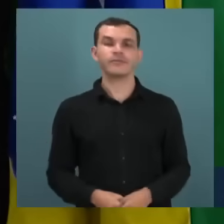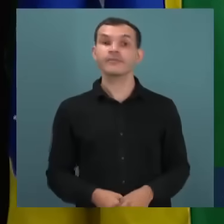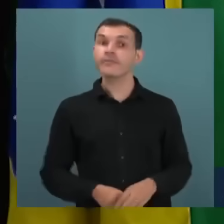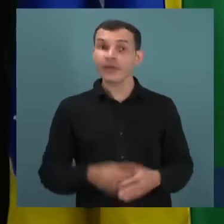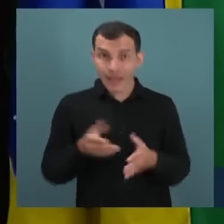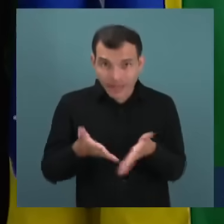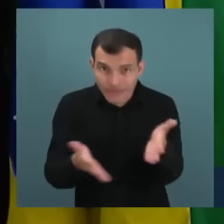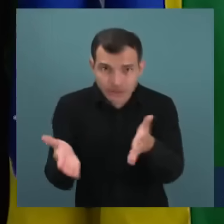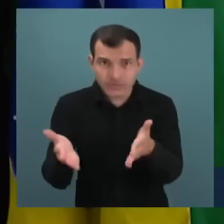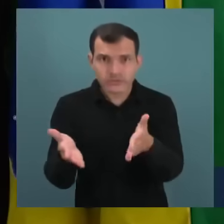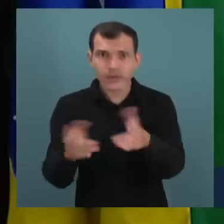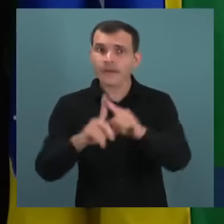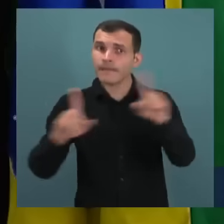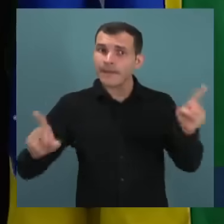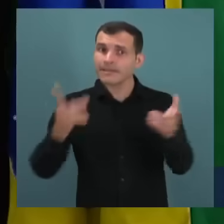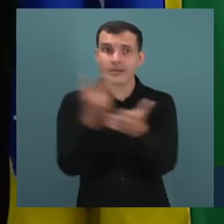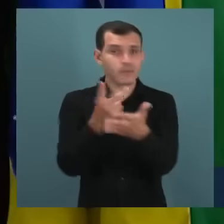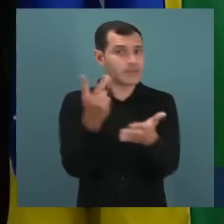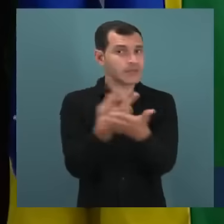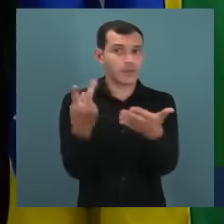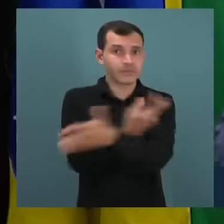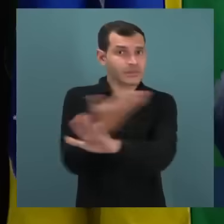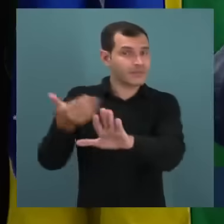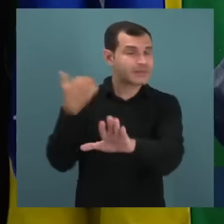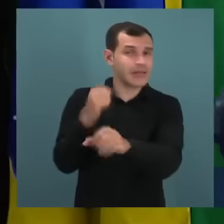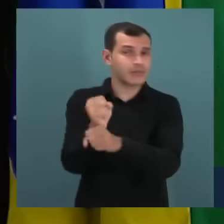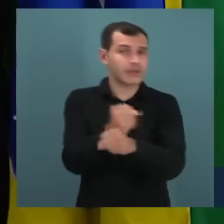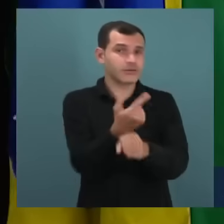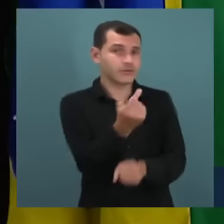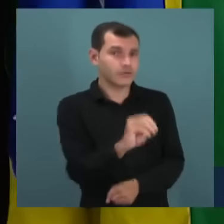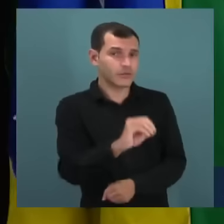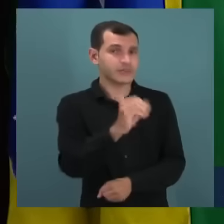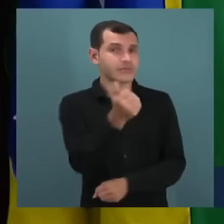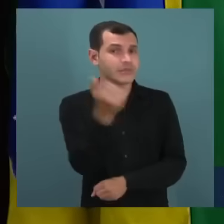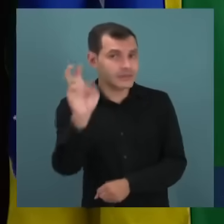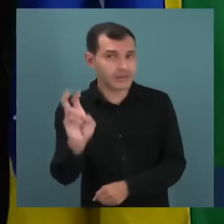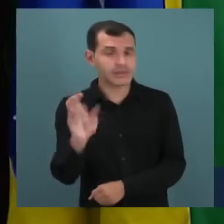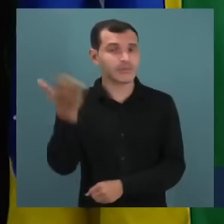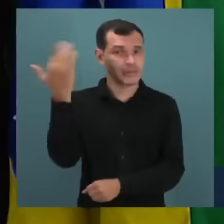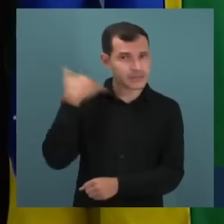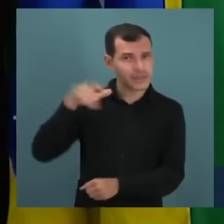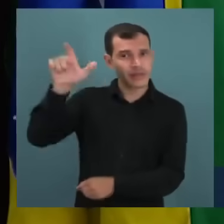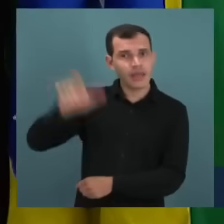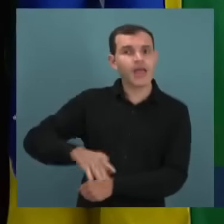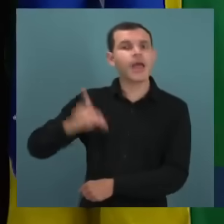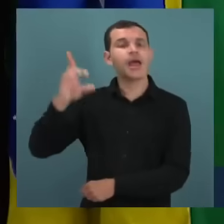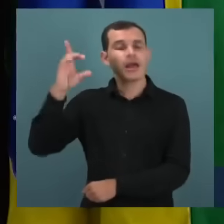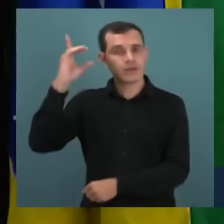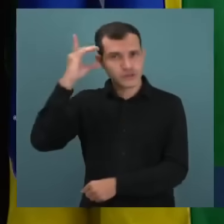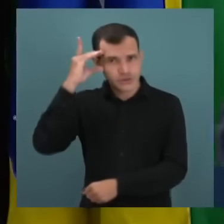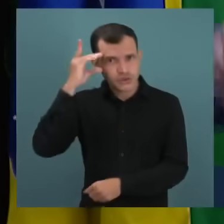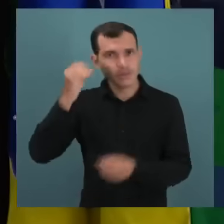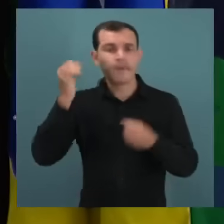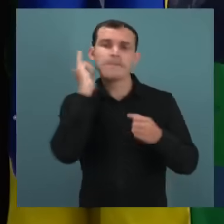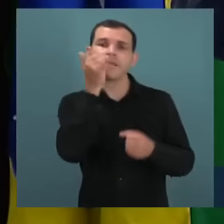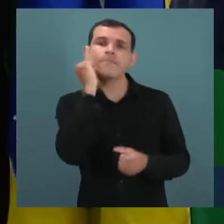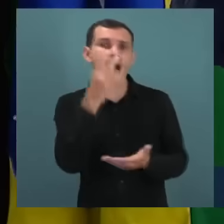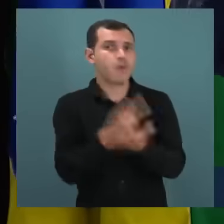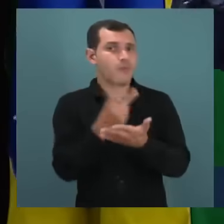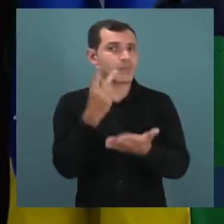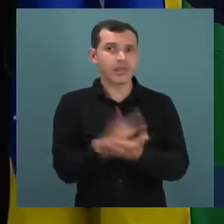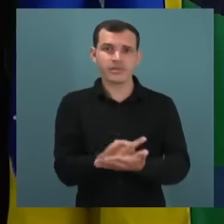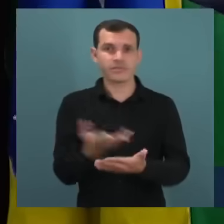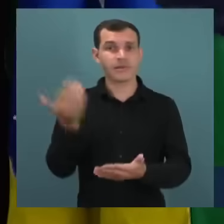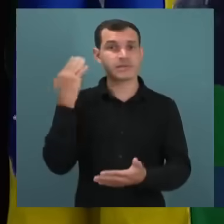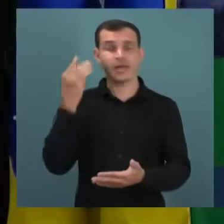governo Dilma II. Naquela época, então o presidente Dilma falava a mesma coisa. Nós estávamos em